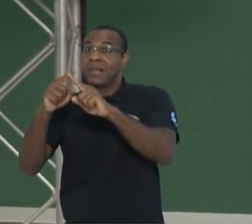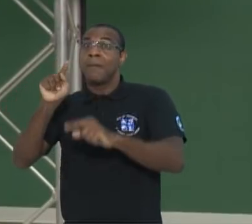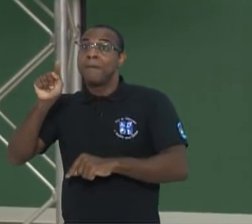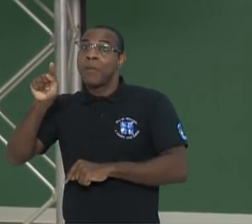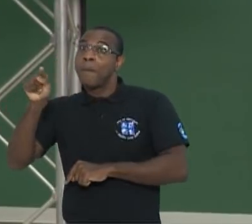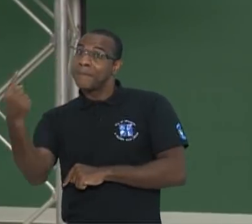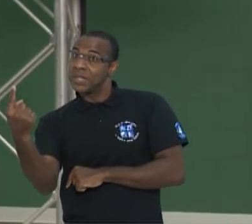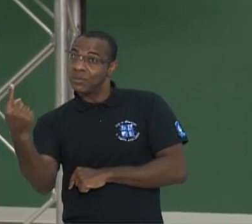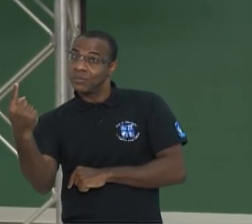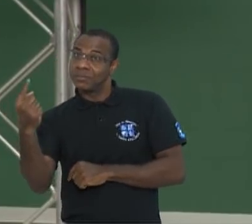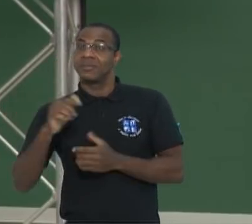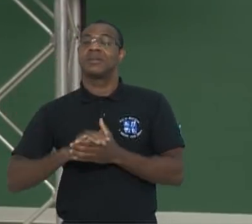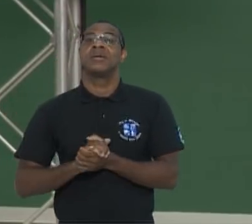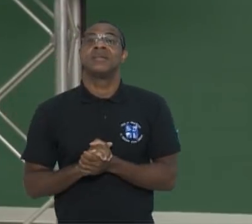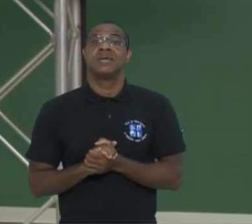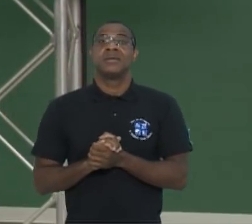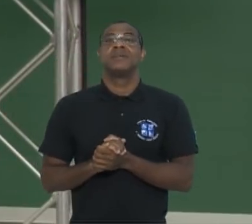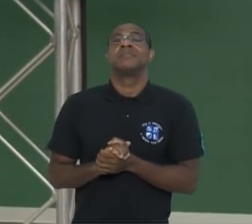0,001 vezes